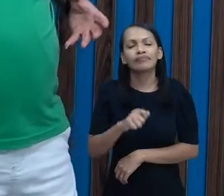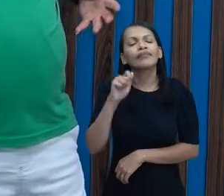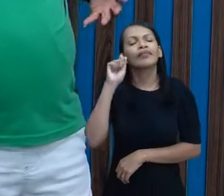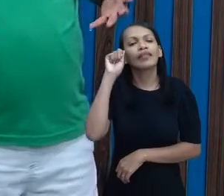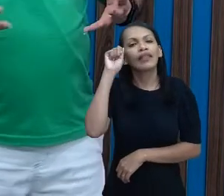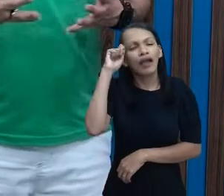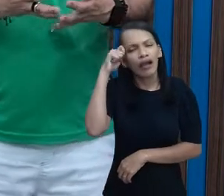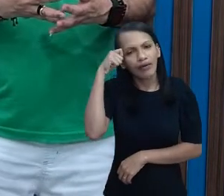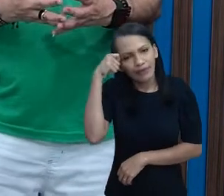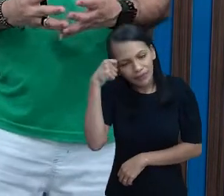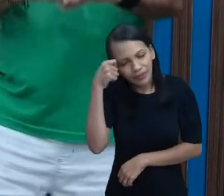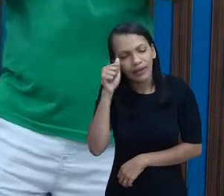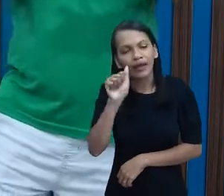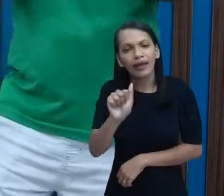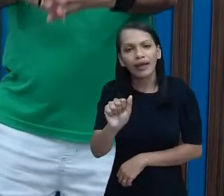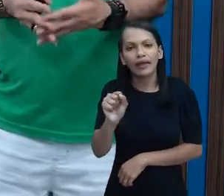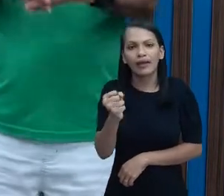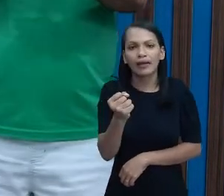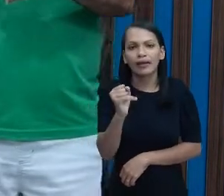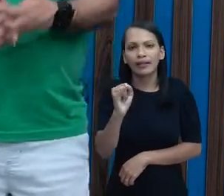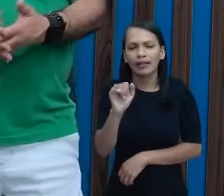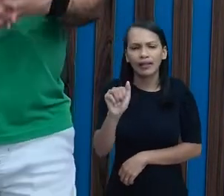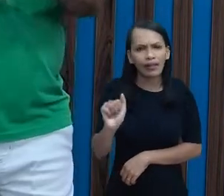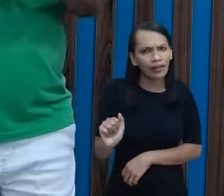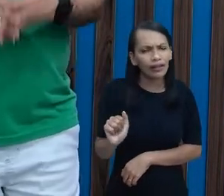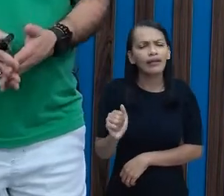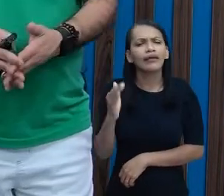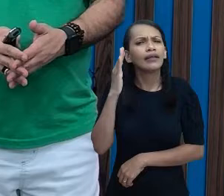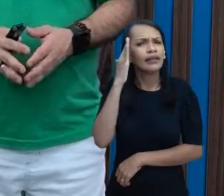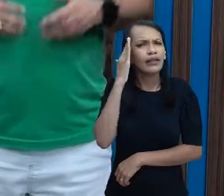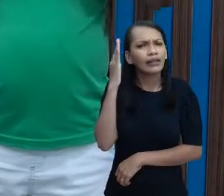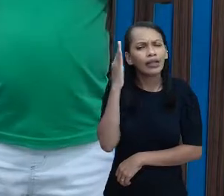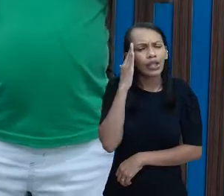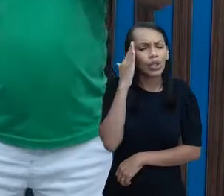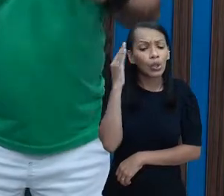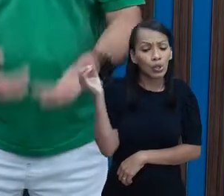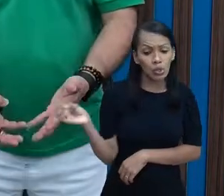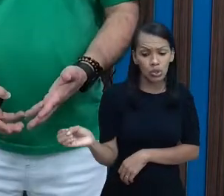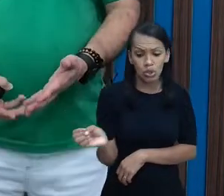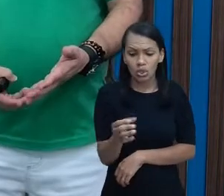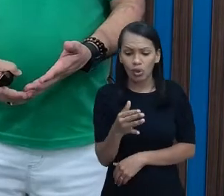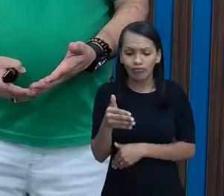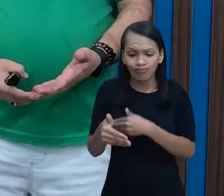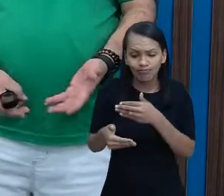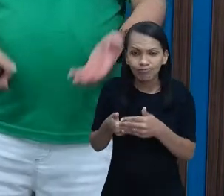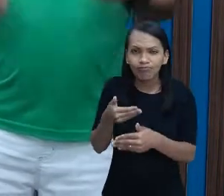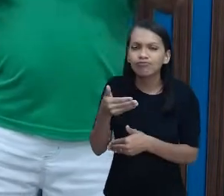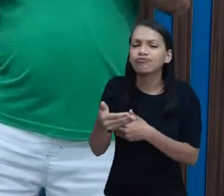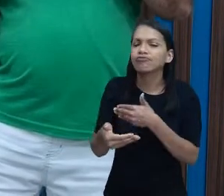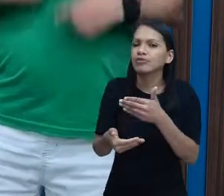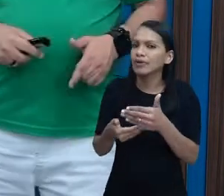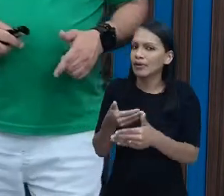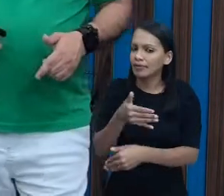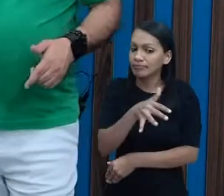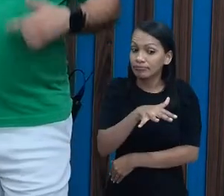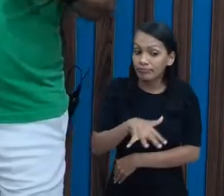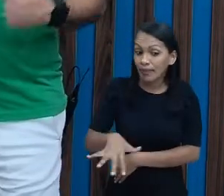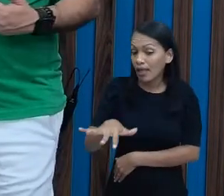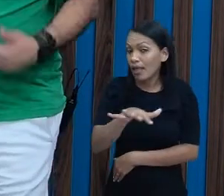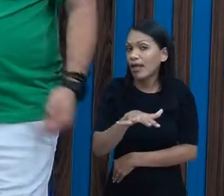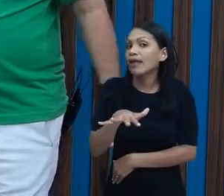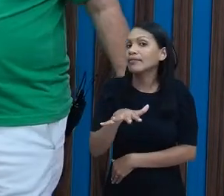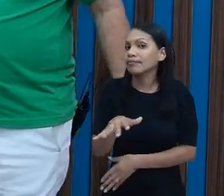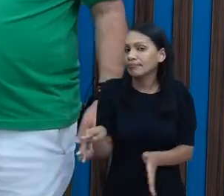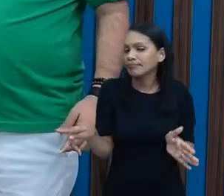Ásia, empreendendo um novo processo de dominação nesses territórios. Mas vejam bem, a gente